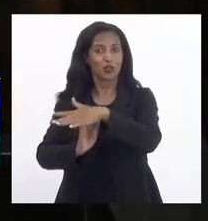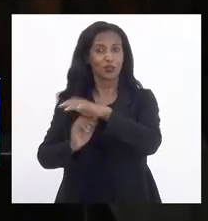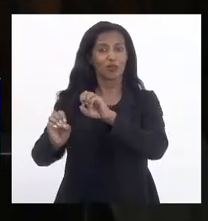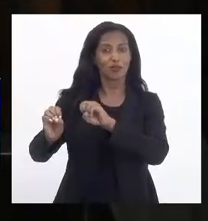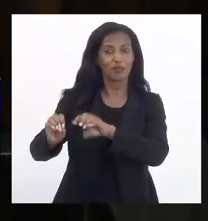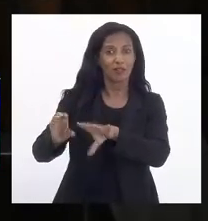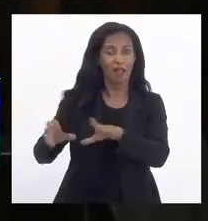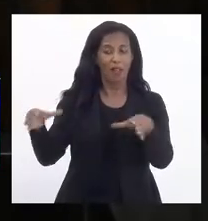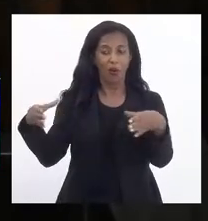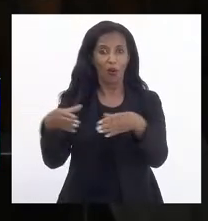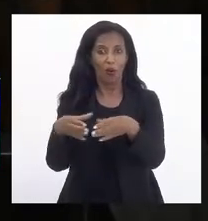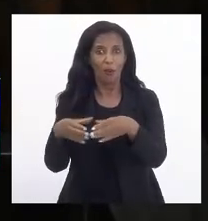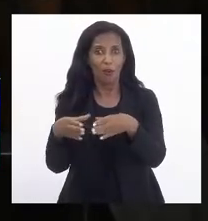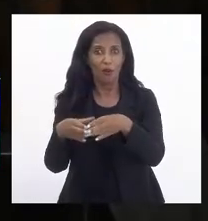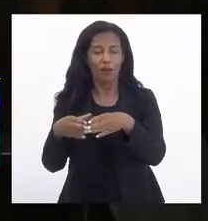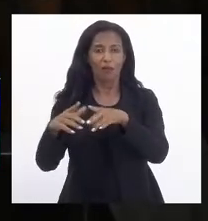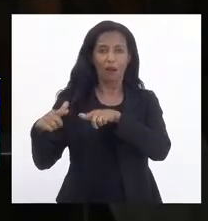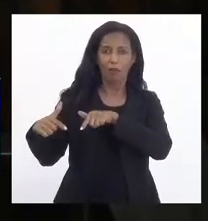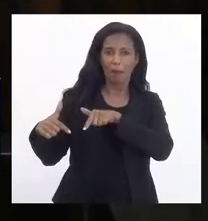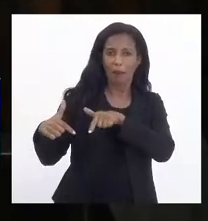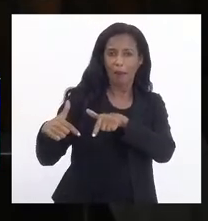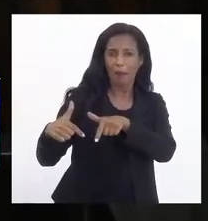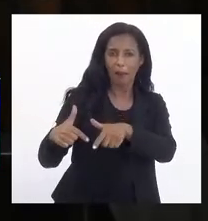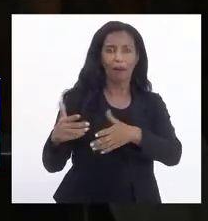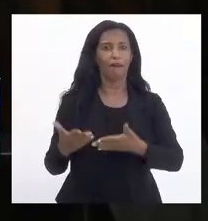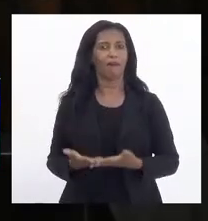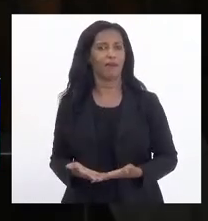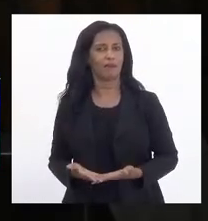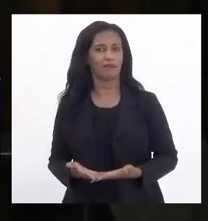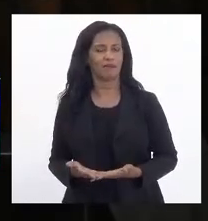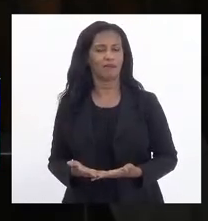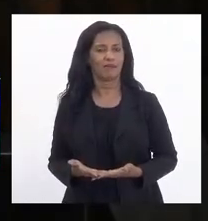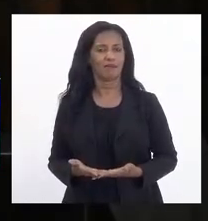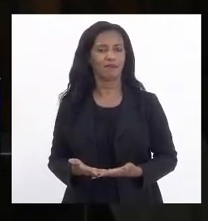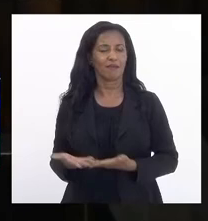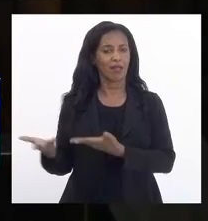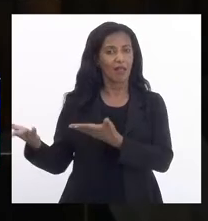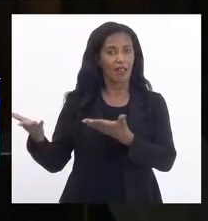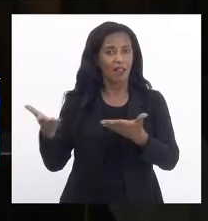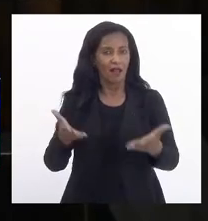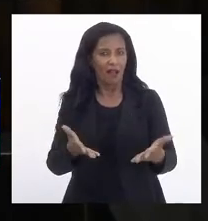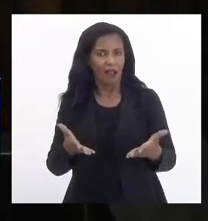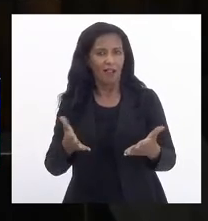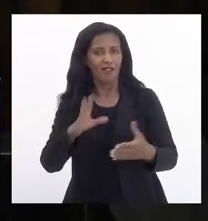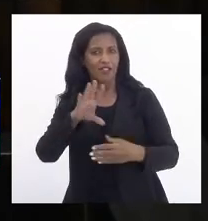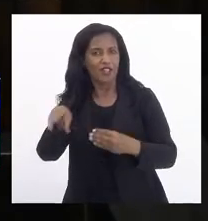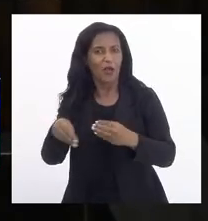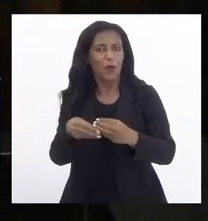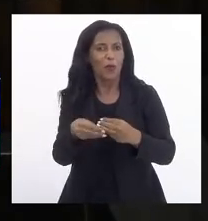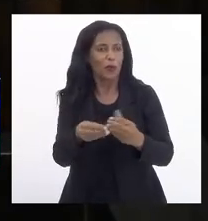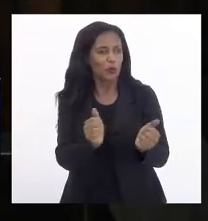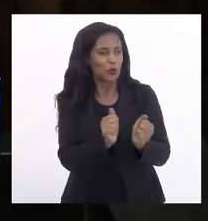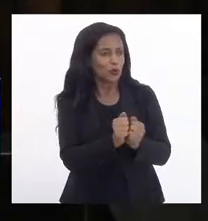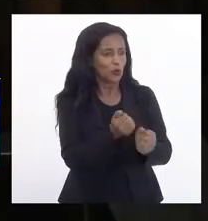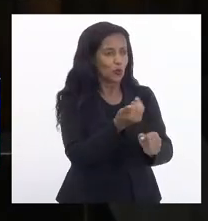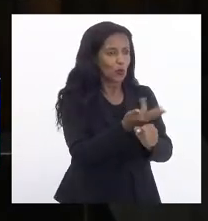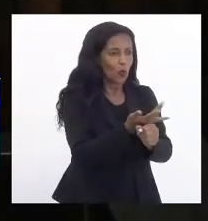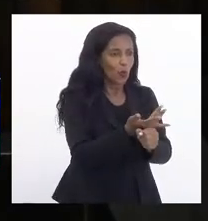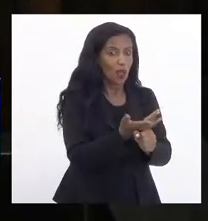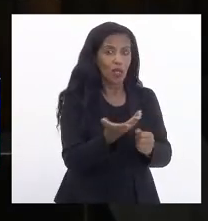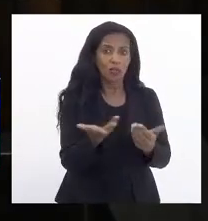a comunidade, através das ações de extensão, através da incorporação com a UERJ, do que como está